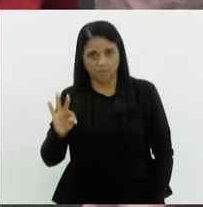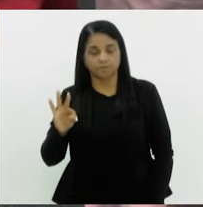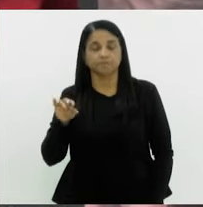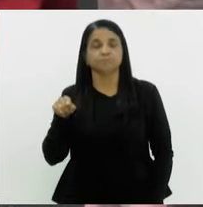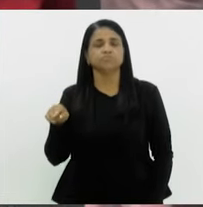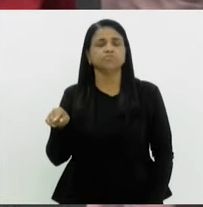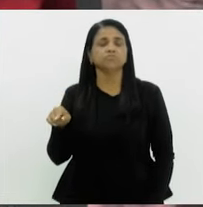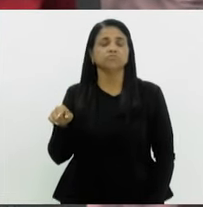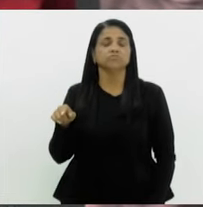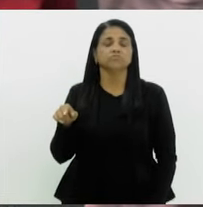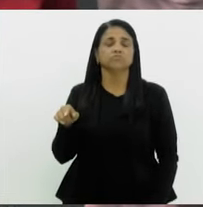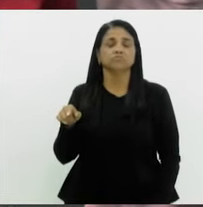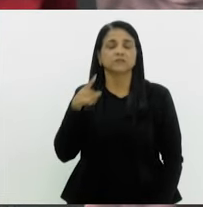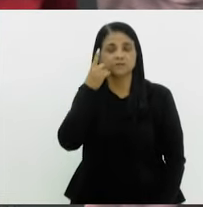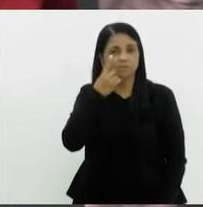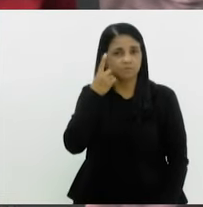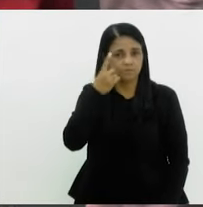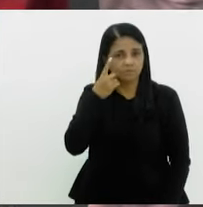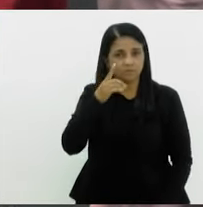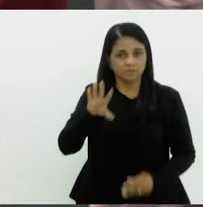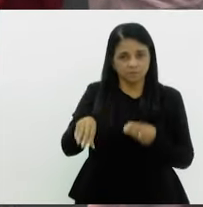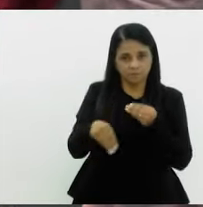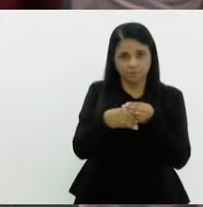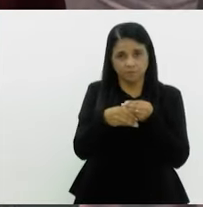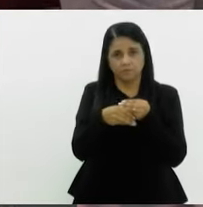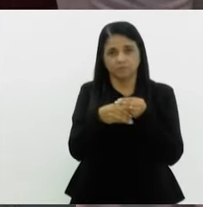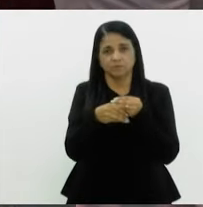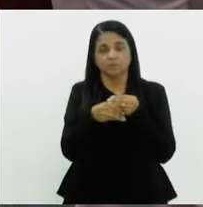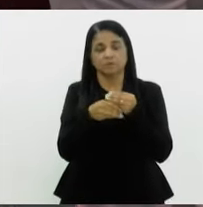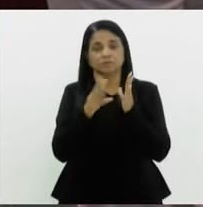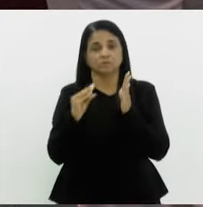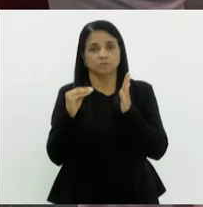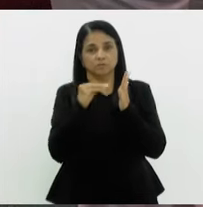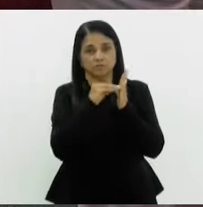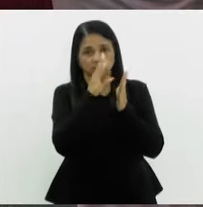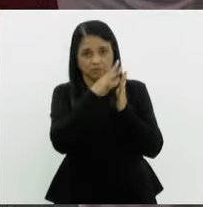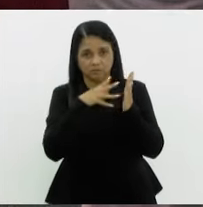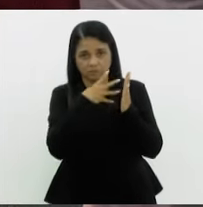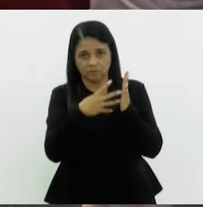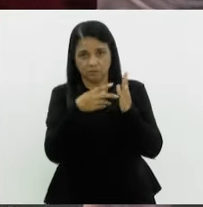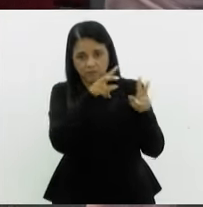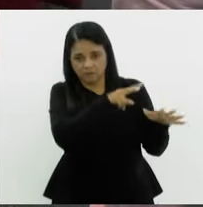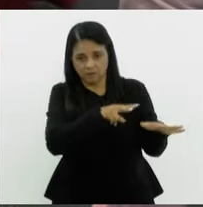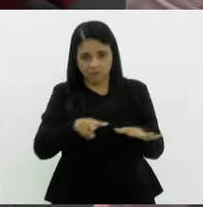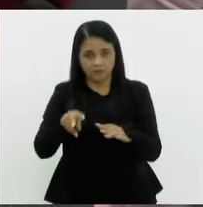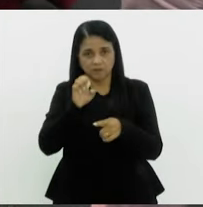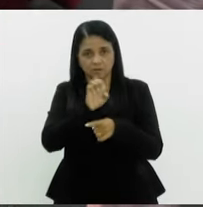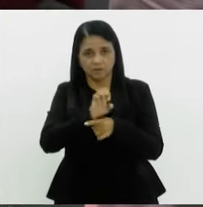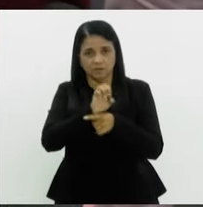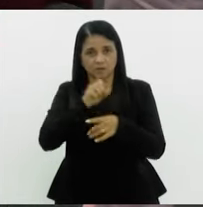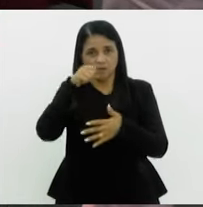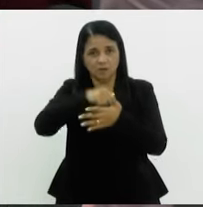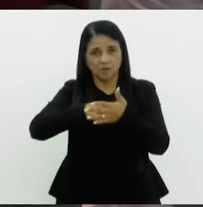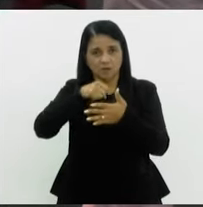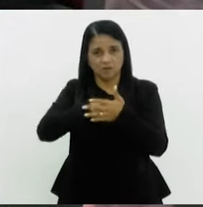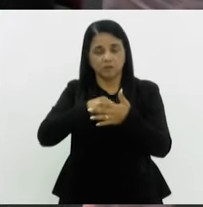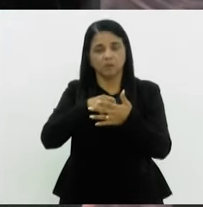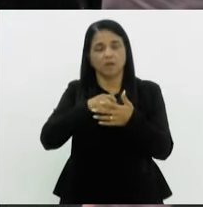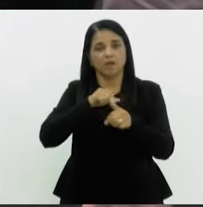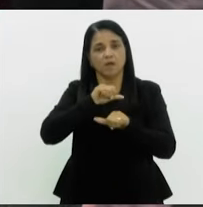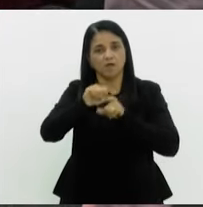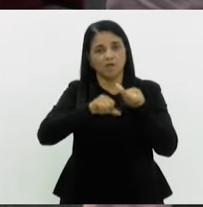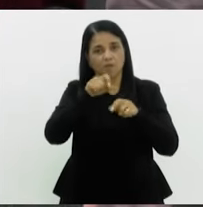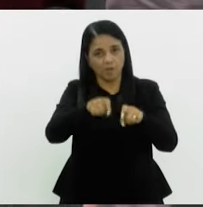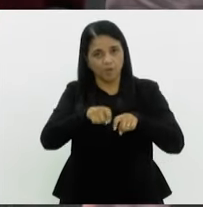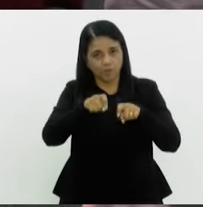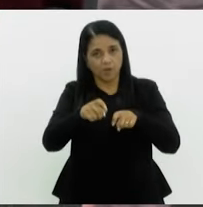Ela pretende incluir no calendário a Semana Estadual da luta pela reforma agrária e promoção